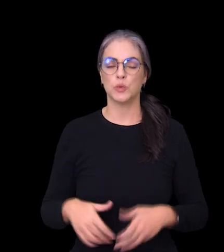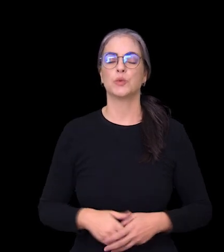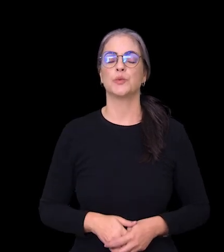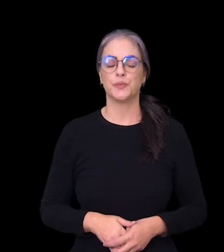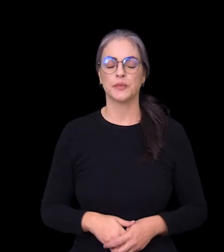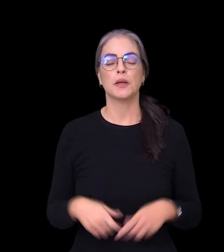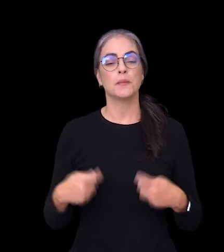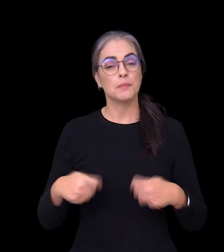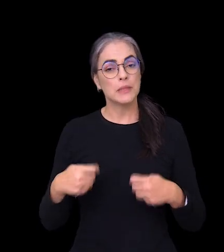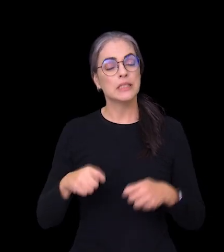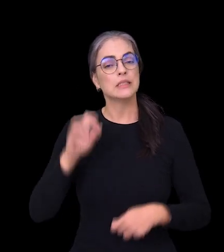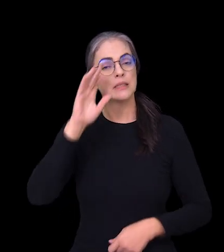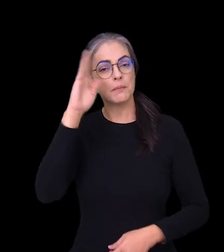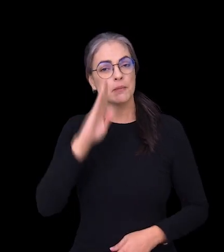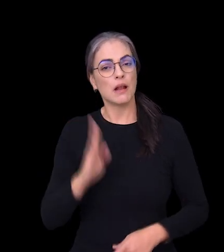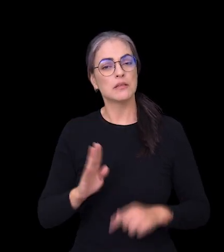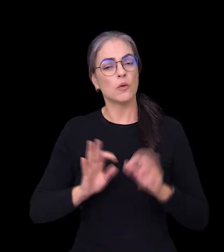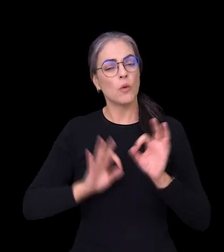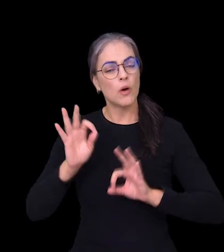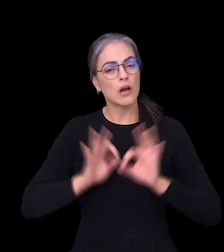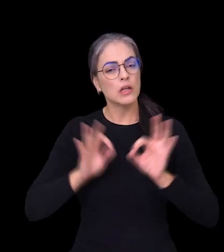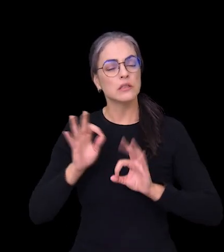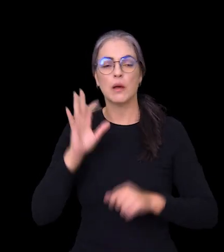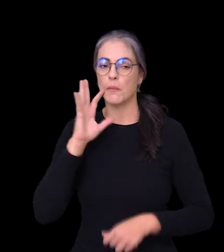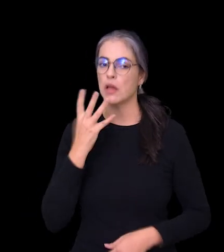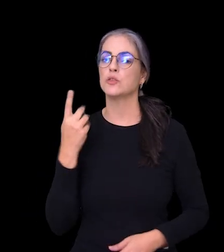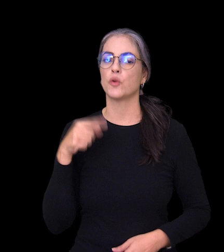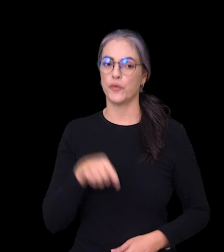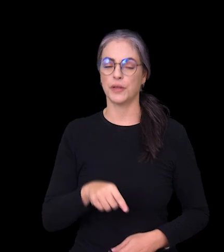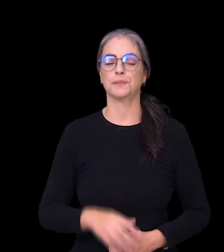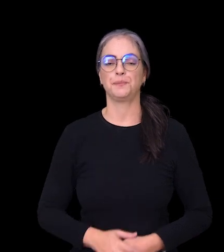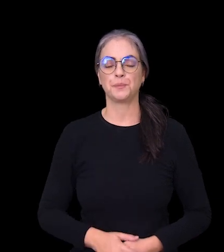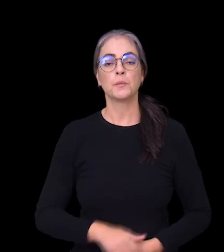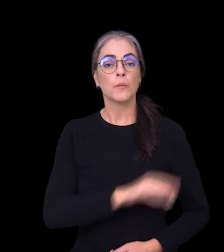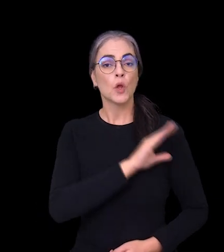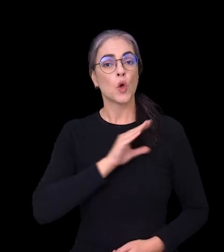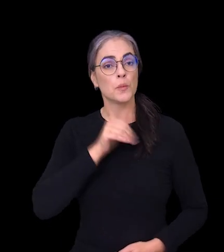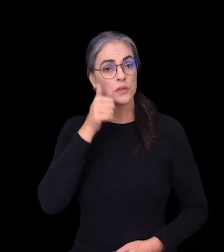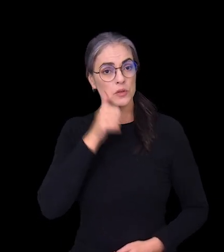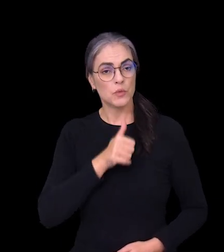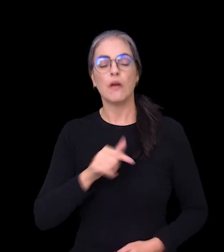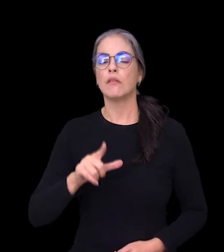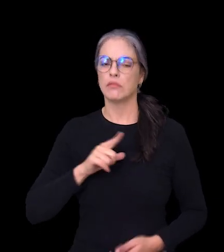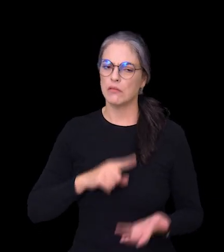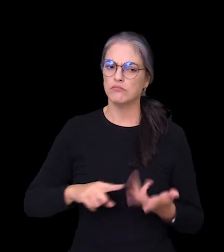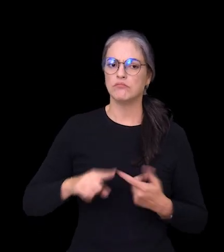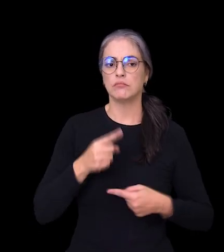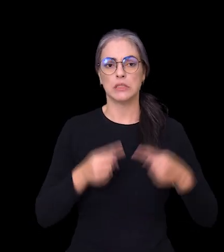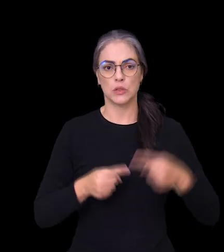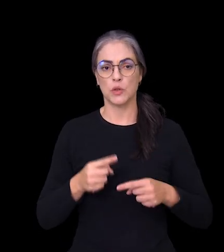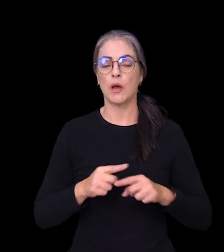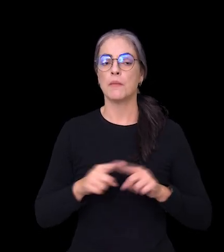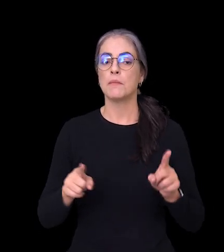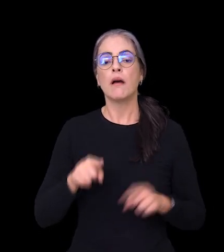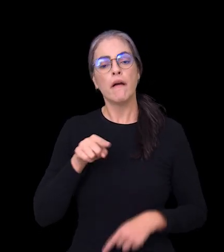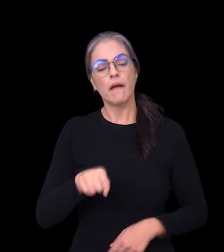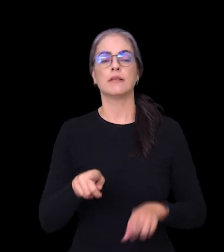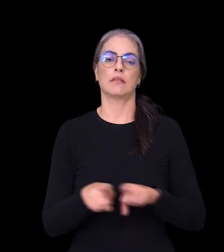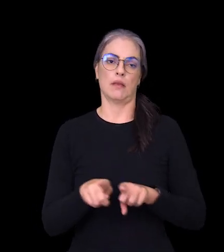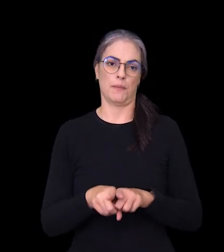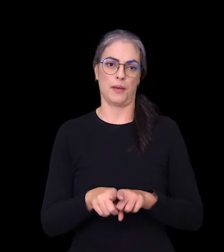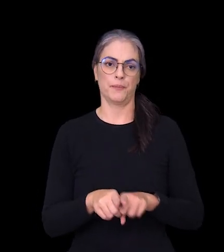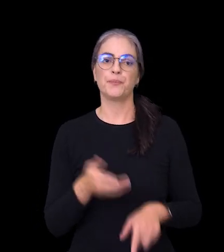país se organizar para lidar com ele. Na Comissão de Mulheres, dentre outras discussões, a gente aprovou esse projeto de lei que